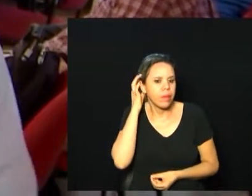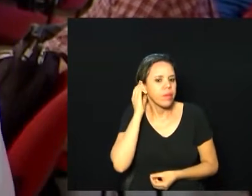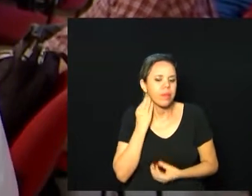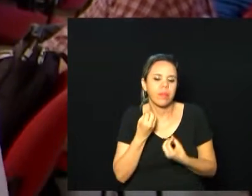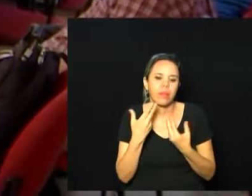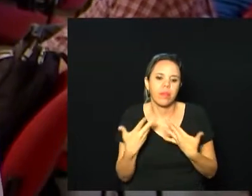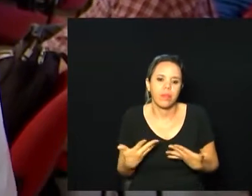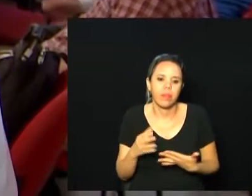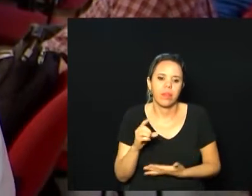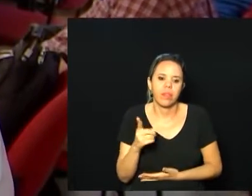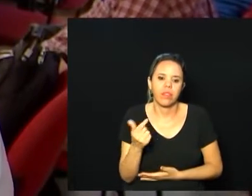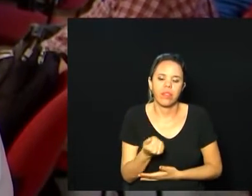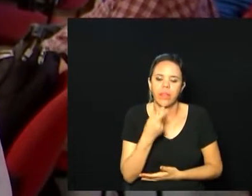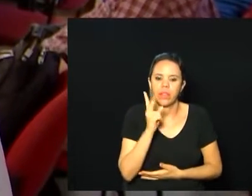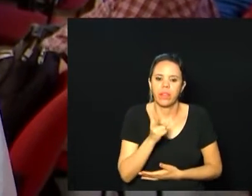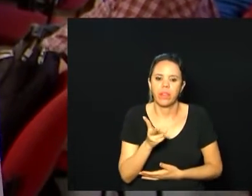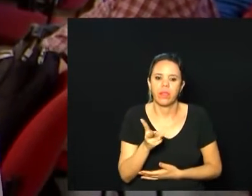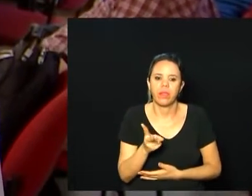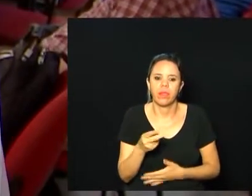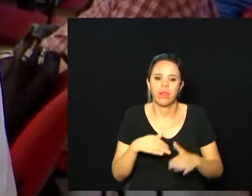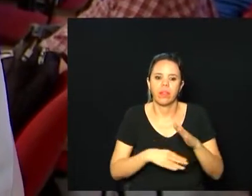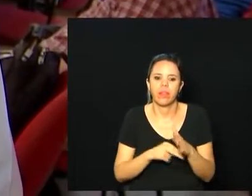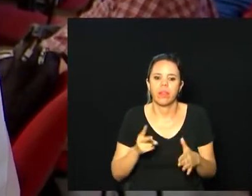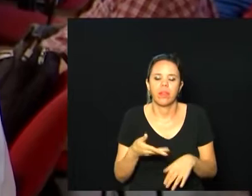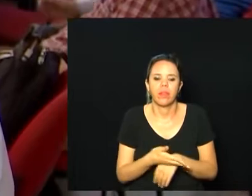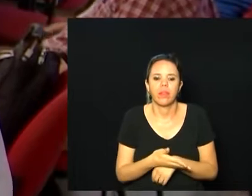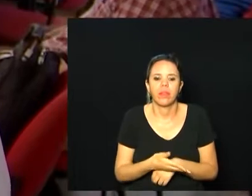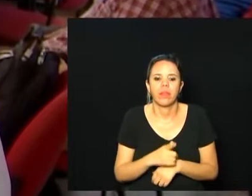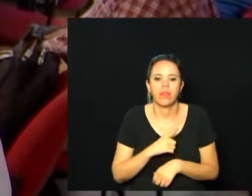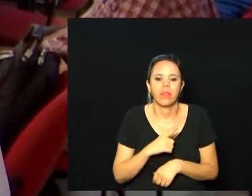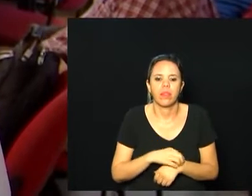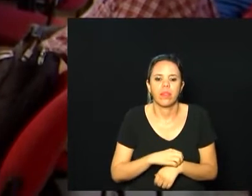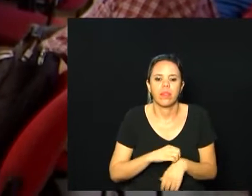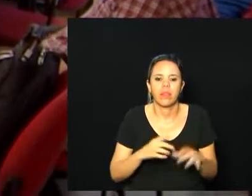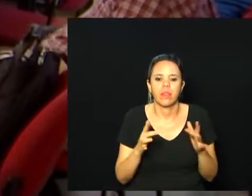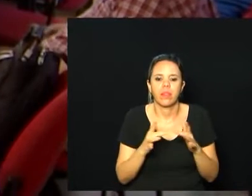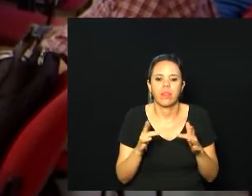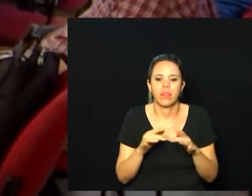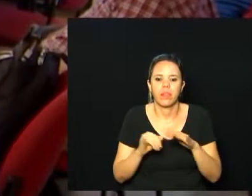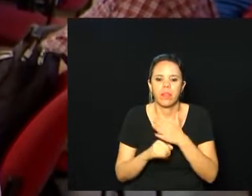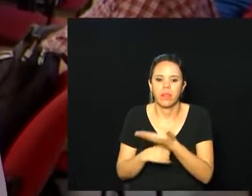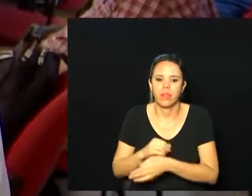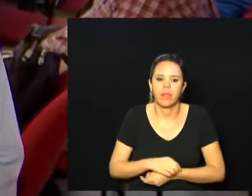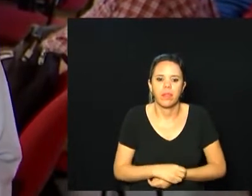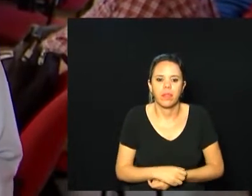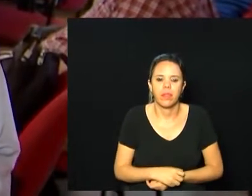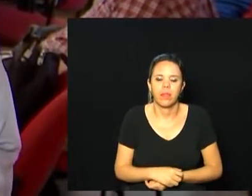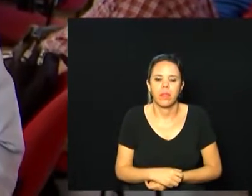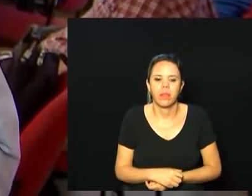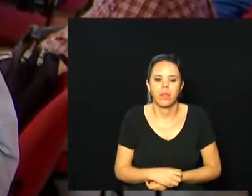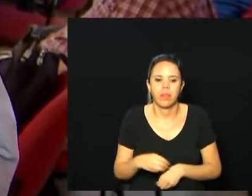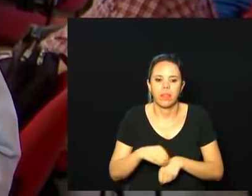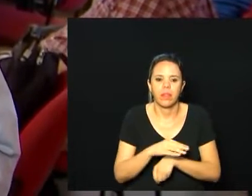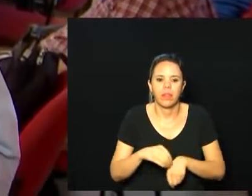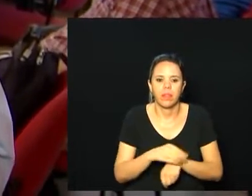A dona Cidinha Fufa, que sempre está na Câmara, ela tem contato com essa instituição e ela